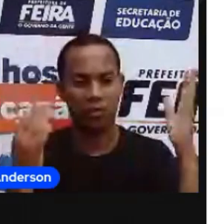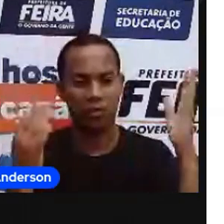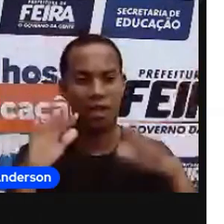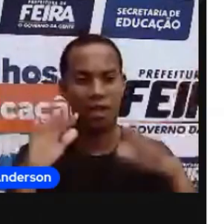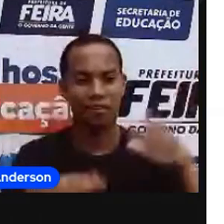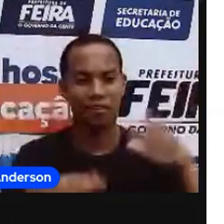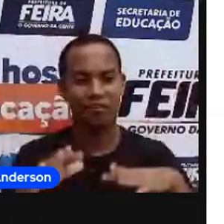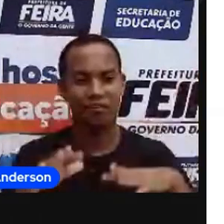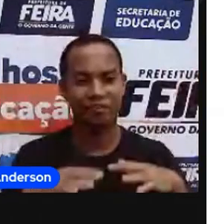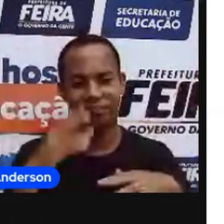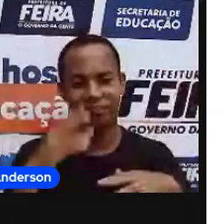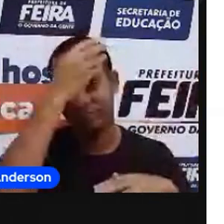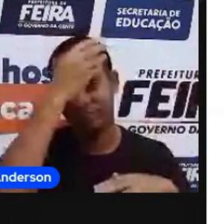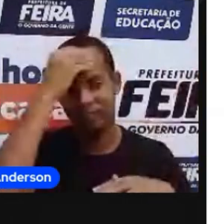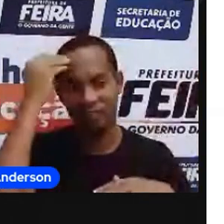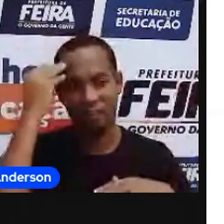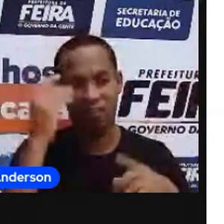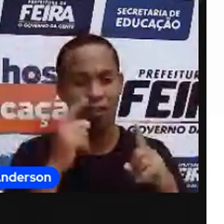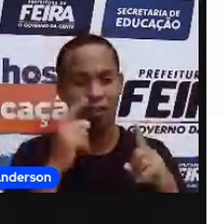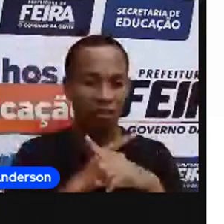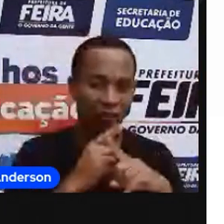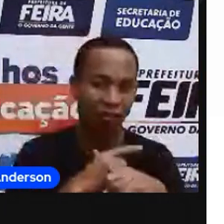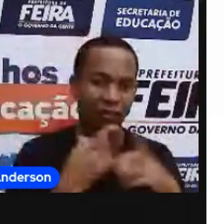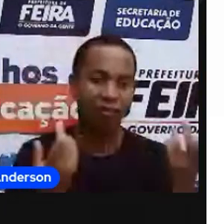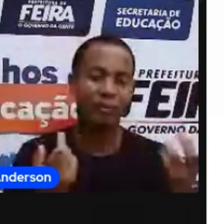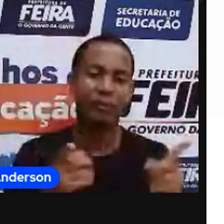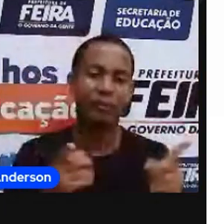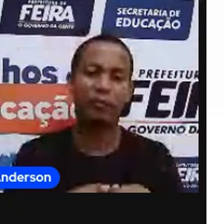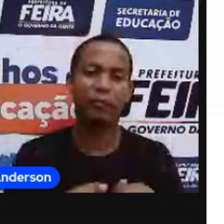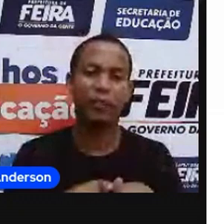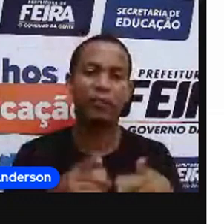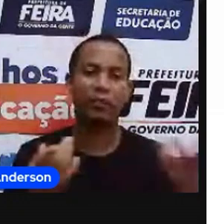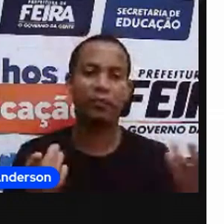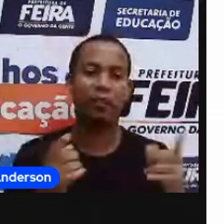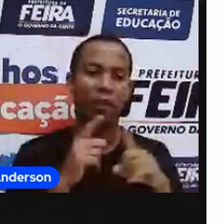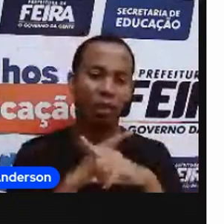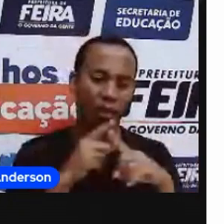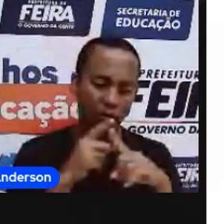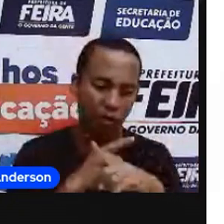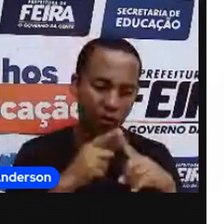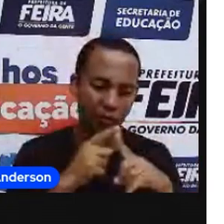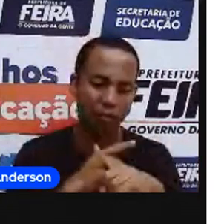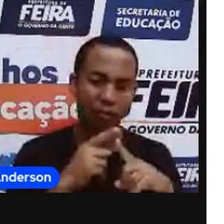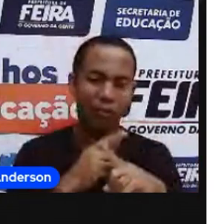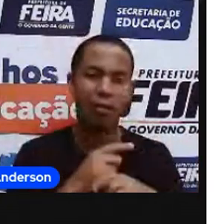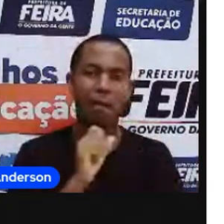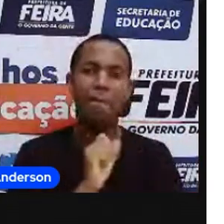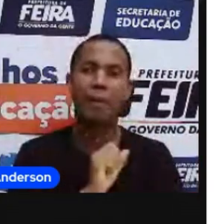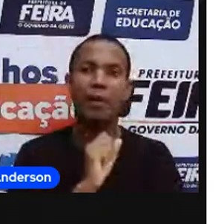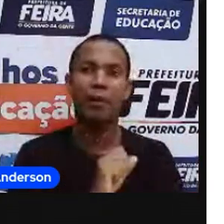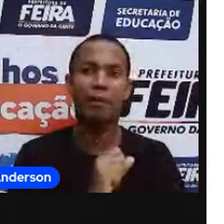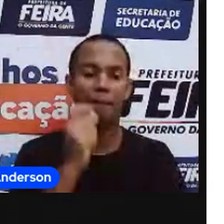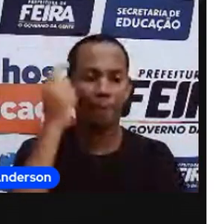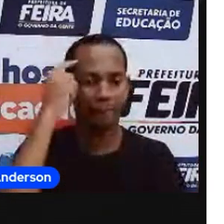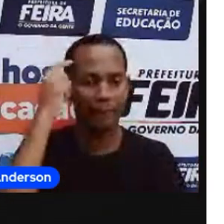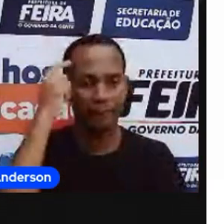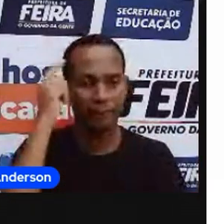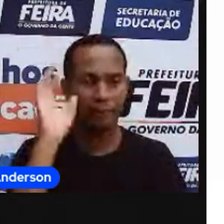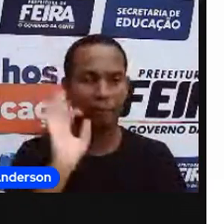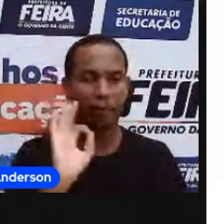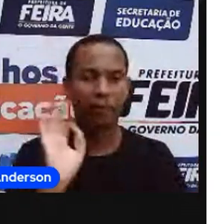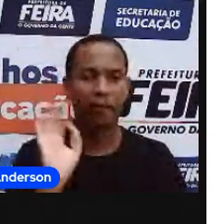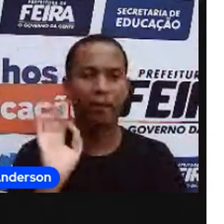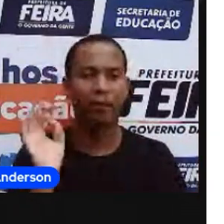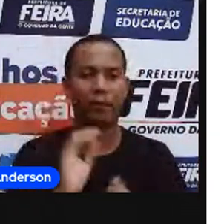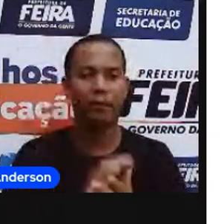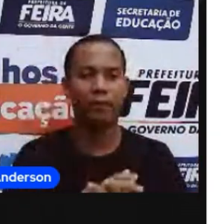que está quente, reclama porque chove e alaga tudo, e reclama, e não para pensar que tudo isso é